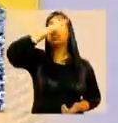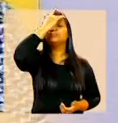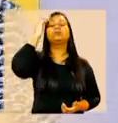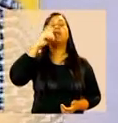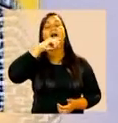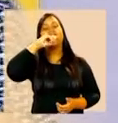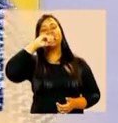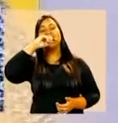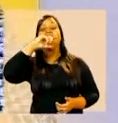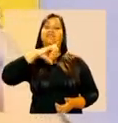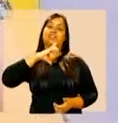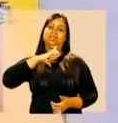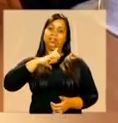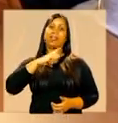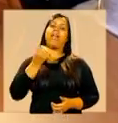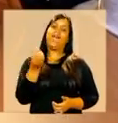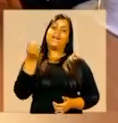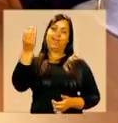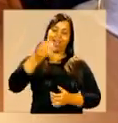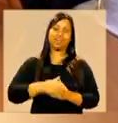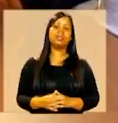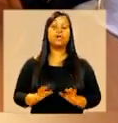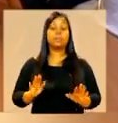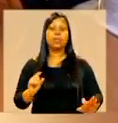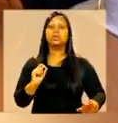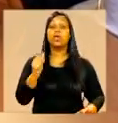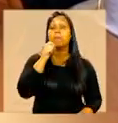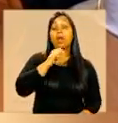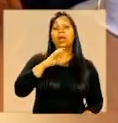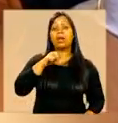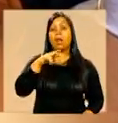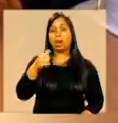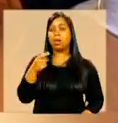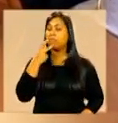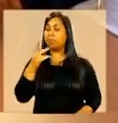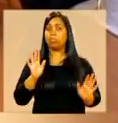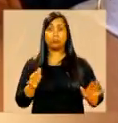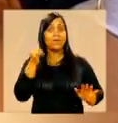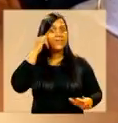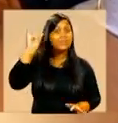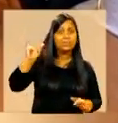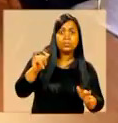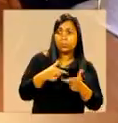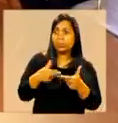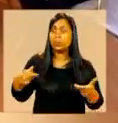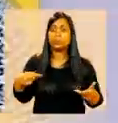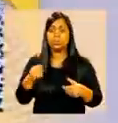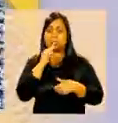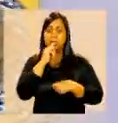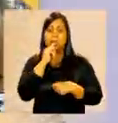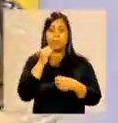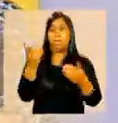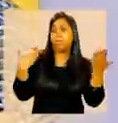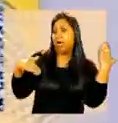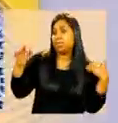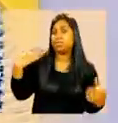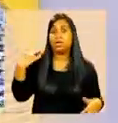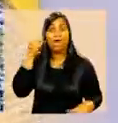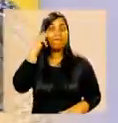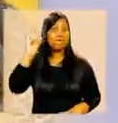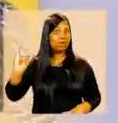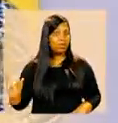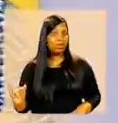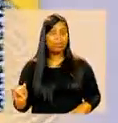nos perfis das redes sociais, viu? Mas é como a Carla falou, eu deixo de fazer várias coisas para viajar. Eu deixo de sair, às vezes eu